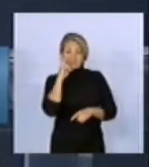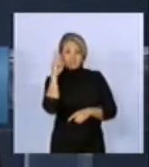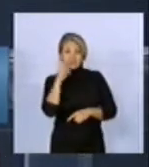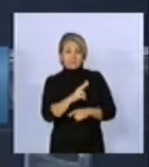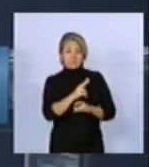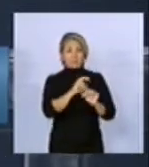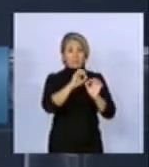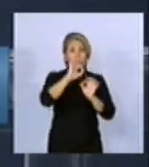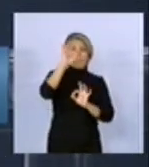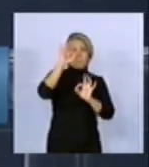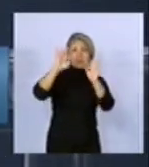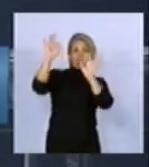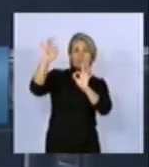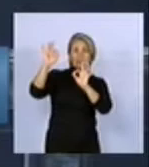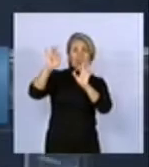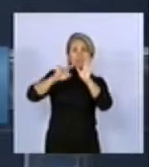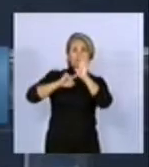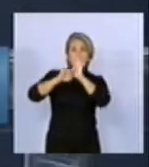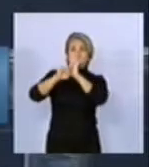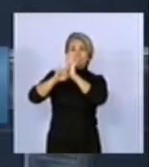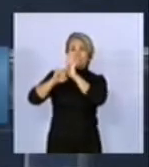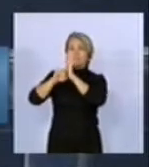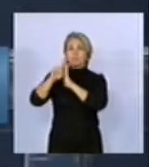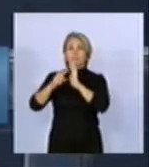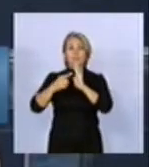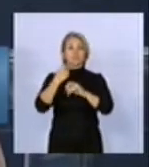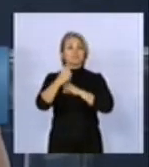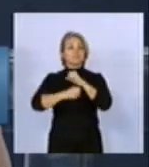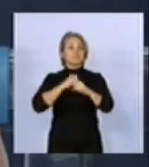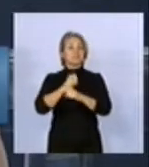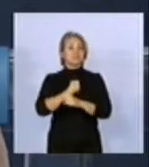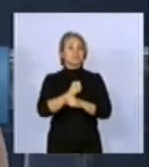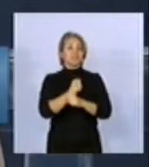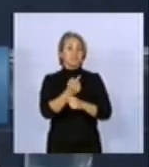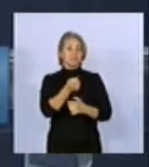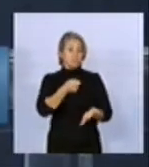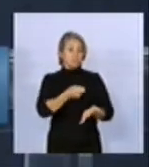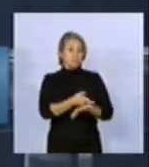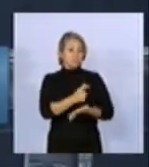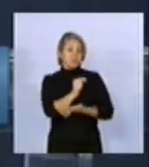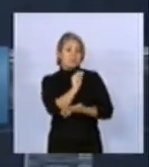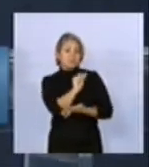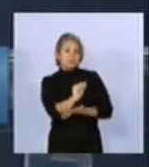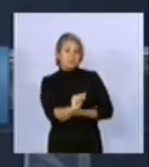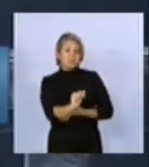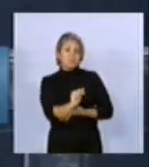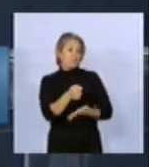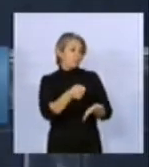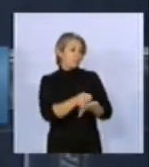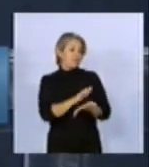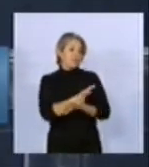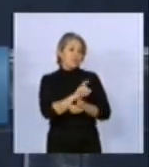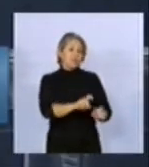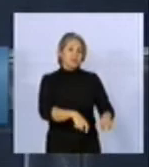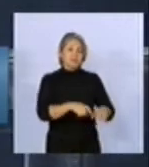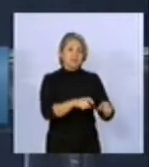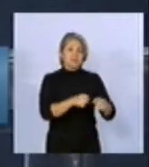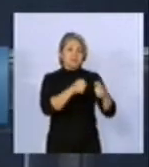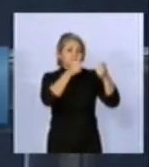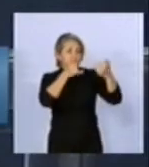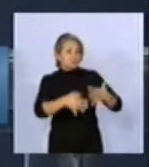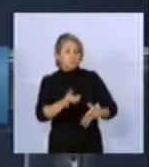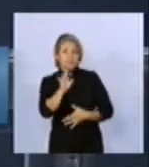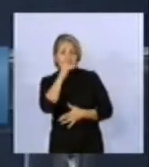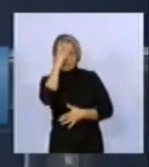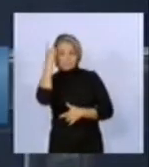esse mapa aquelas festinhas indicam os anos onde o preço da cama pagou o curso de produção então eu não falo aqui do